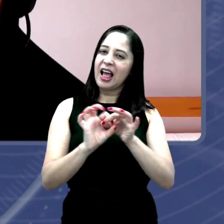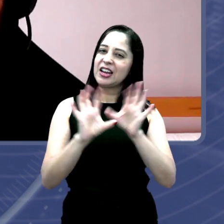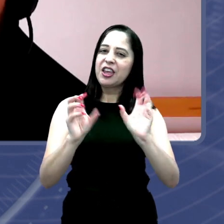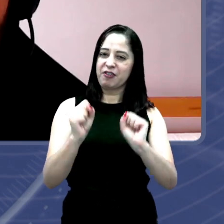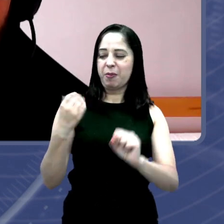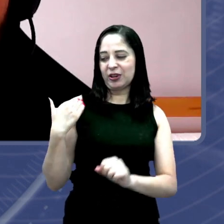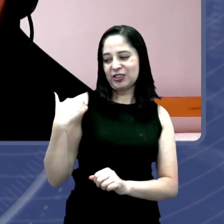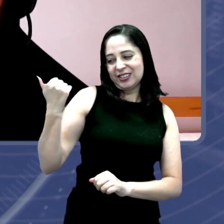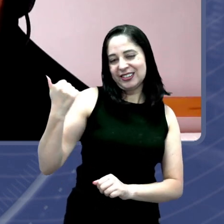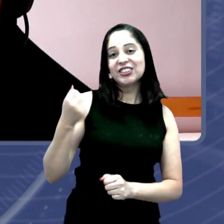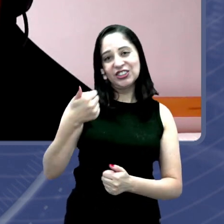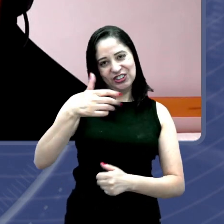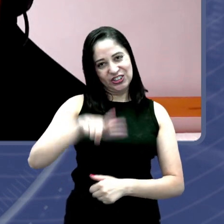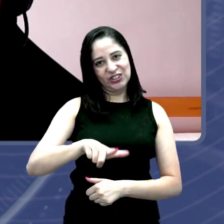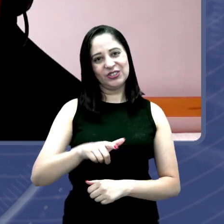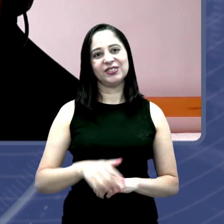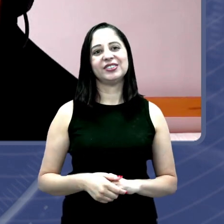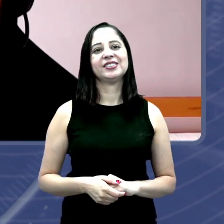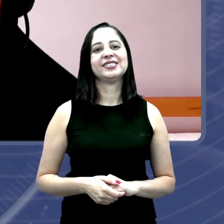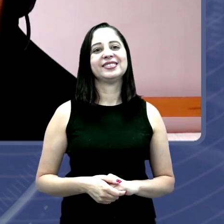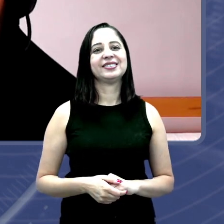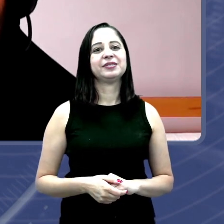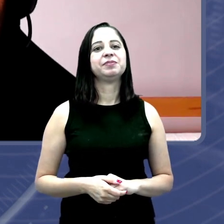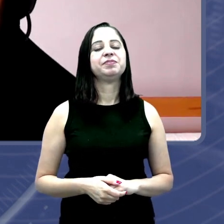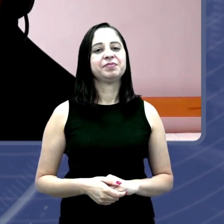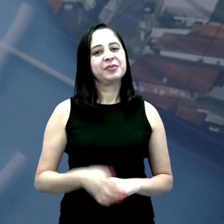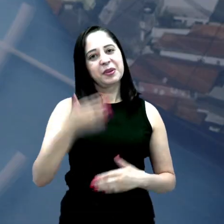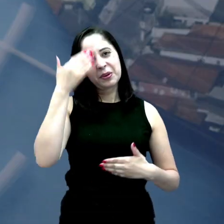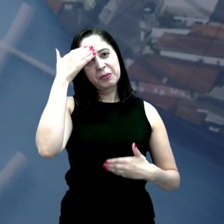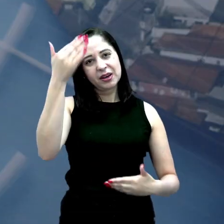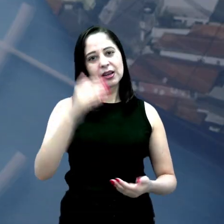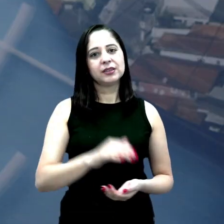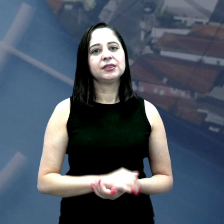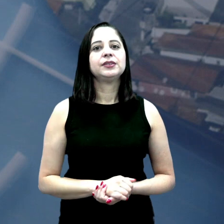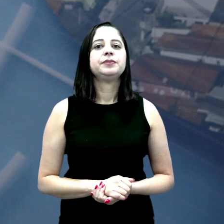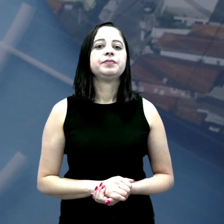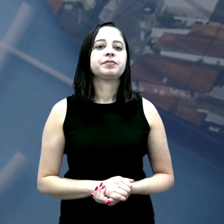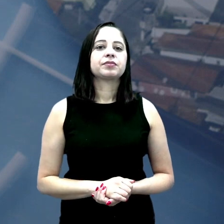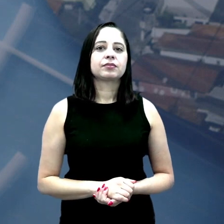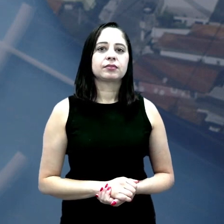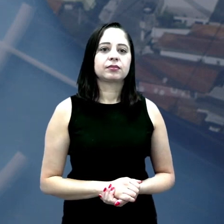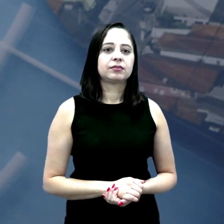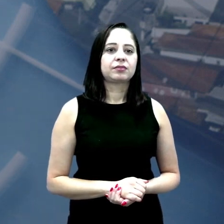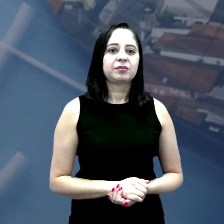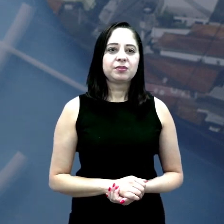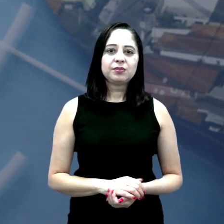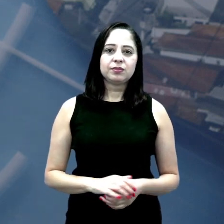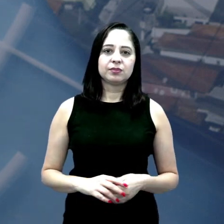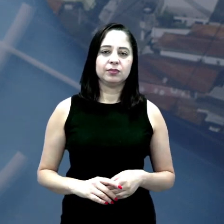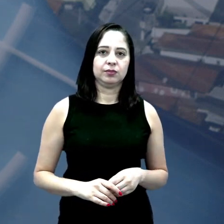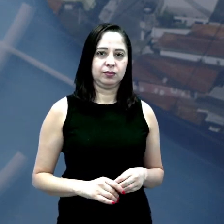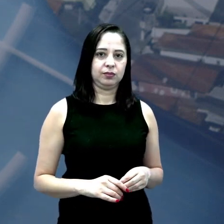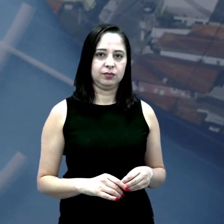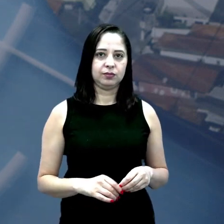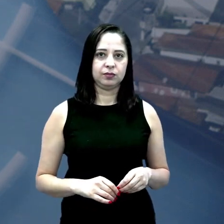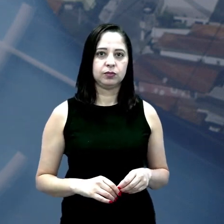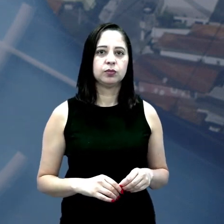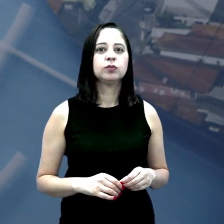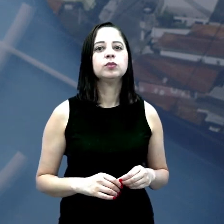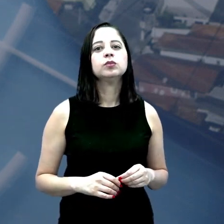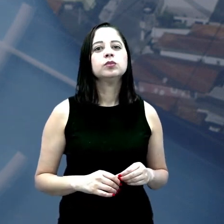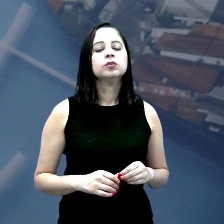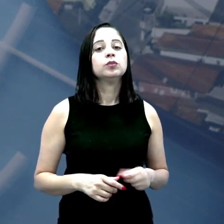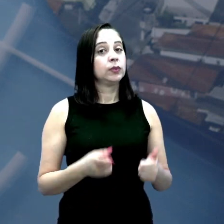vontade aí para me convidar quando for preciso. Está convidadíssimo. Obrigada. Guilherme, vamos seguir daqui então